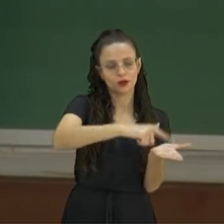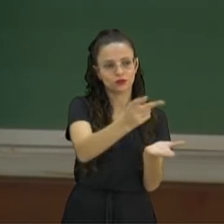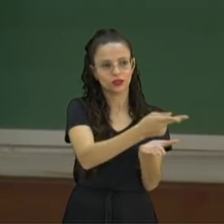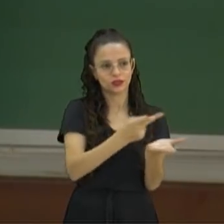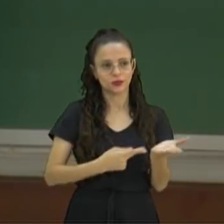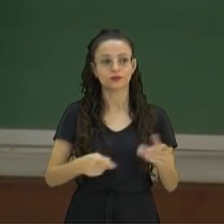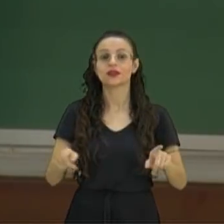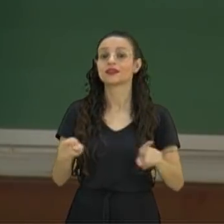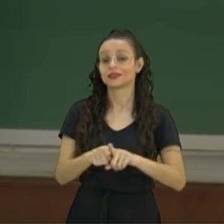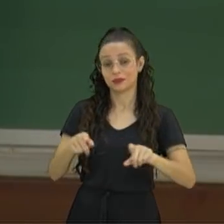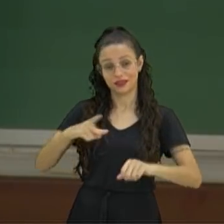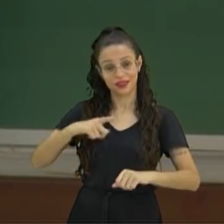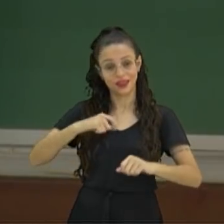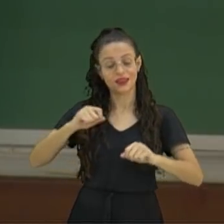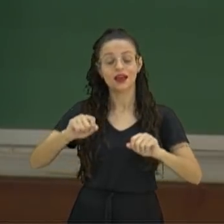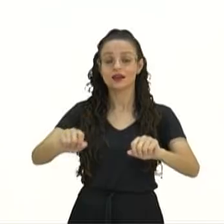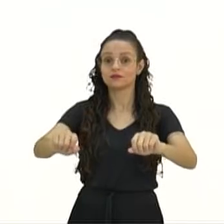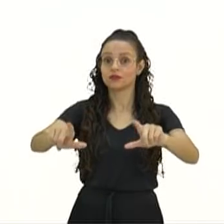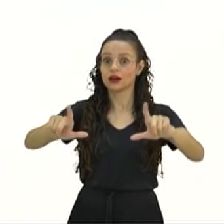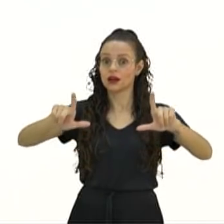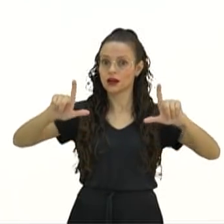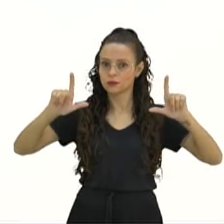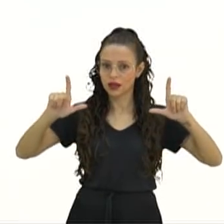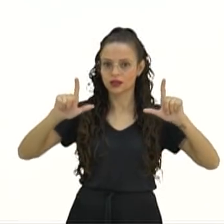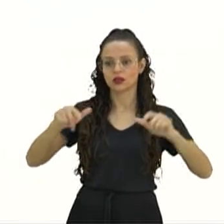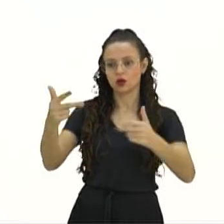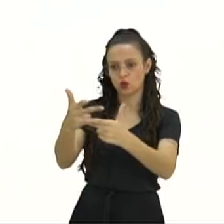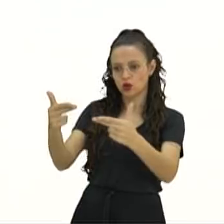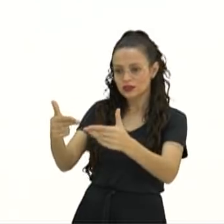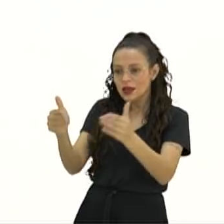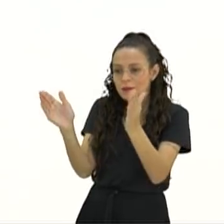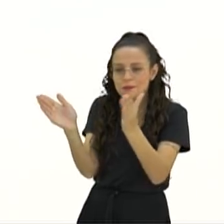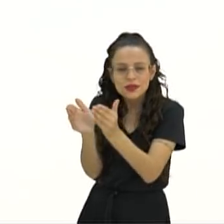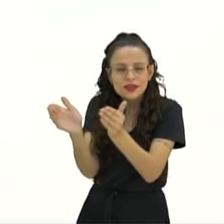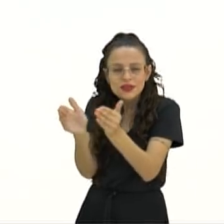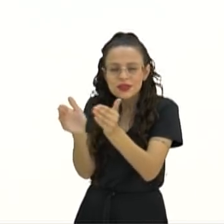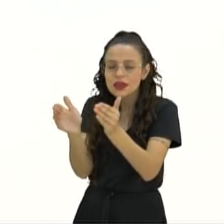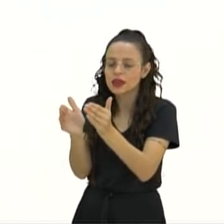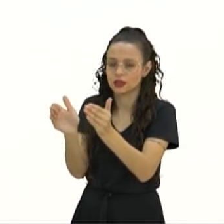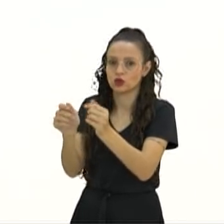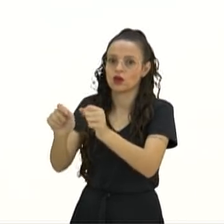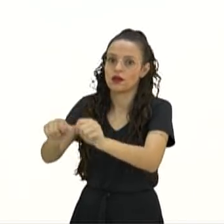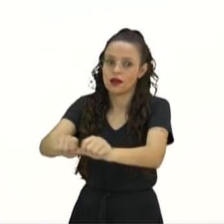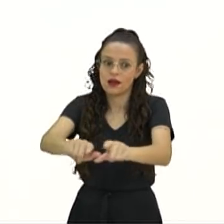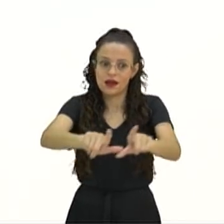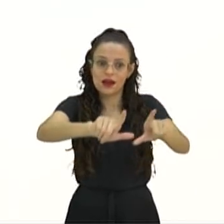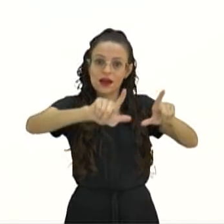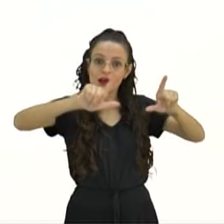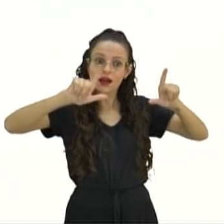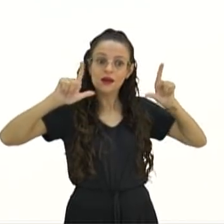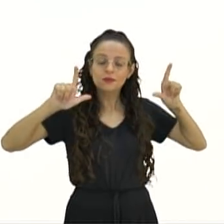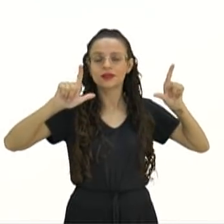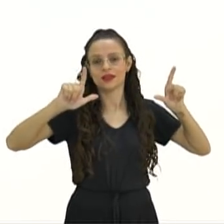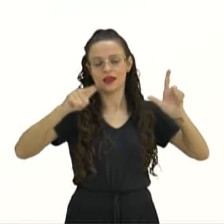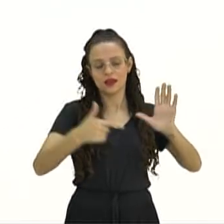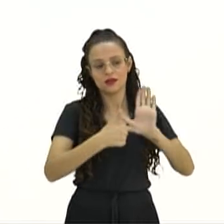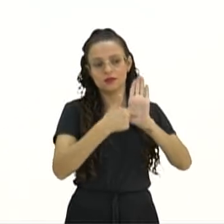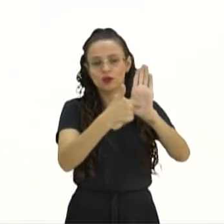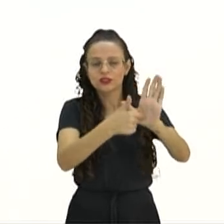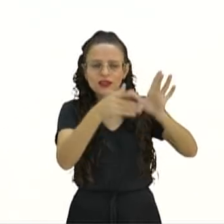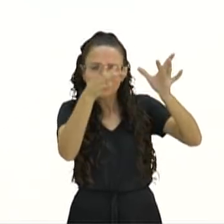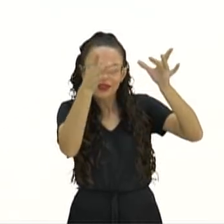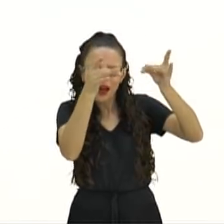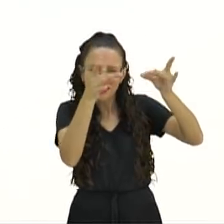escala ampliada, que é quando algo é pequeno e eu vou precisar ampliar para mostrar detalhes, por